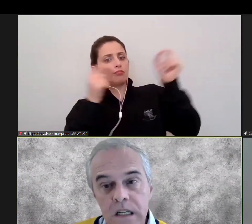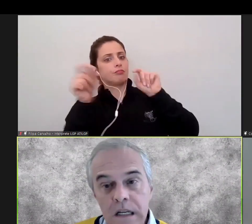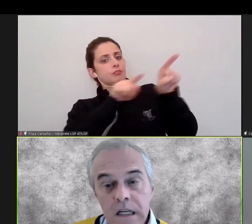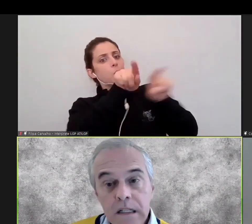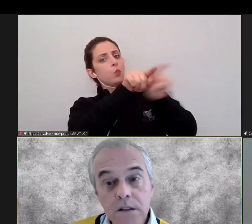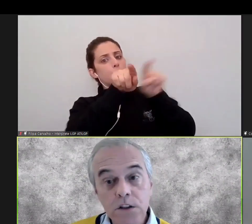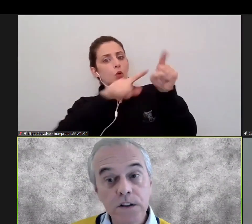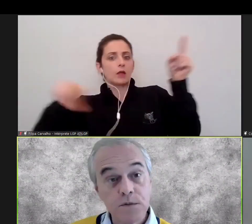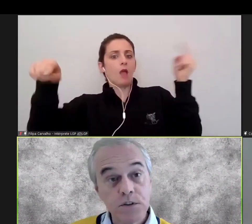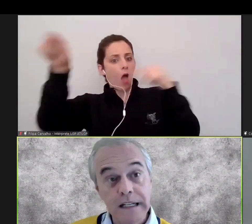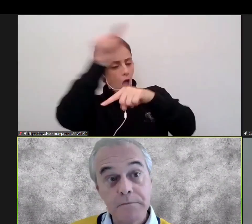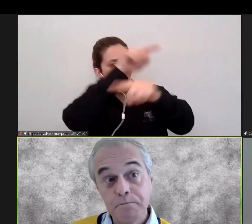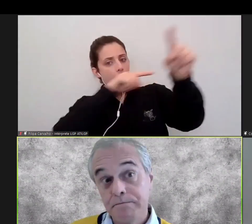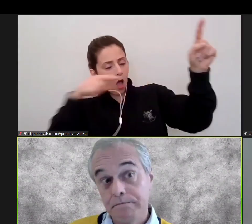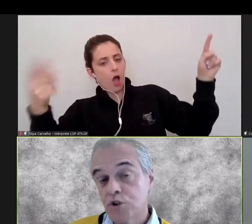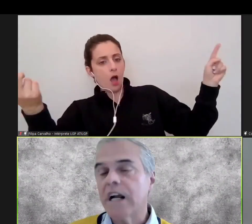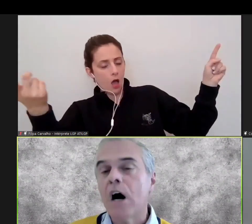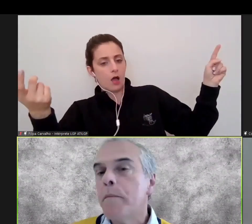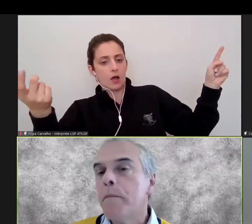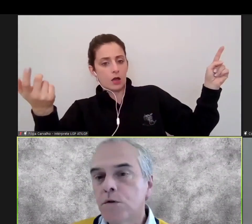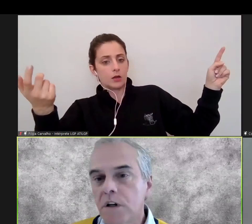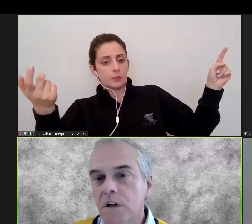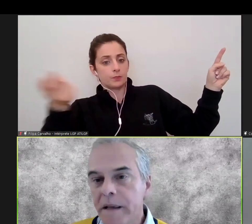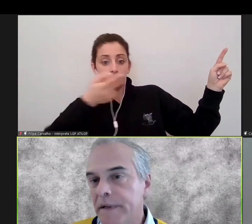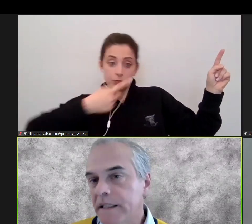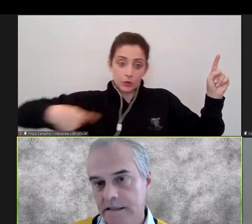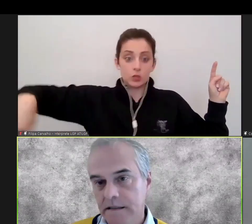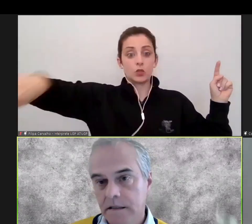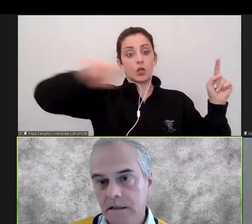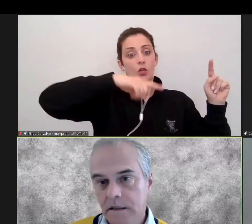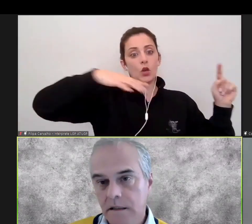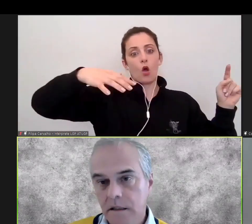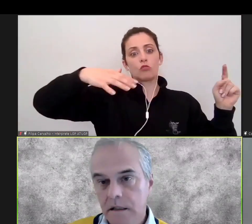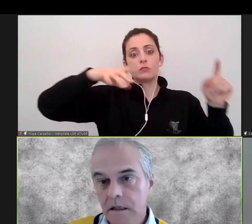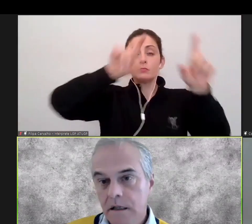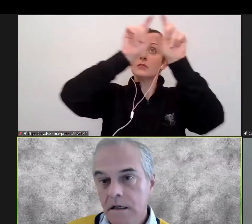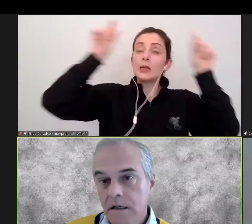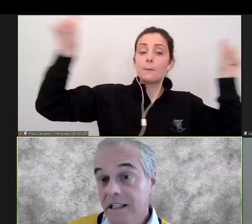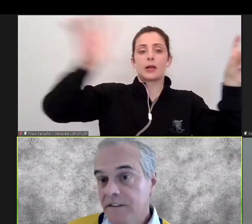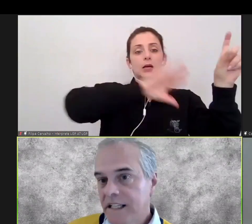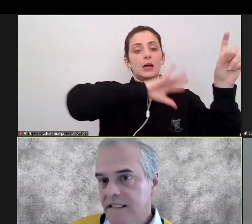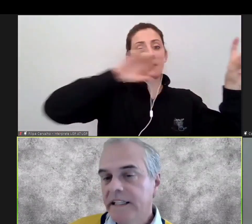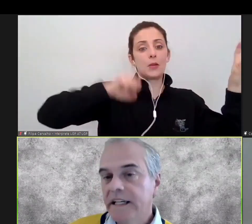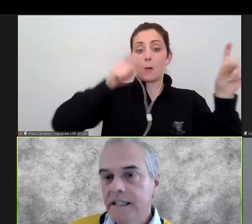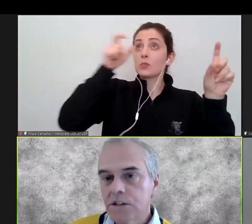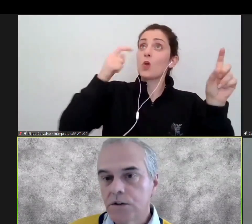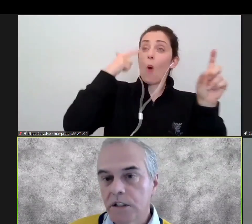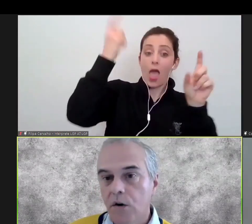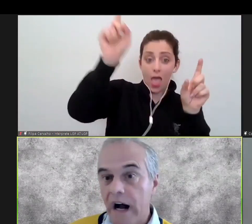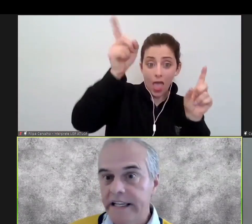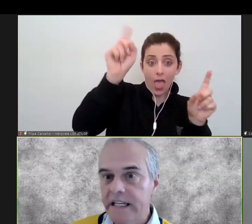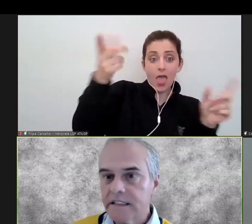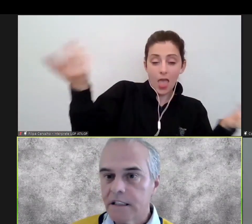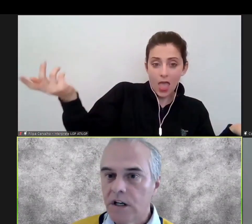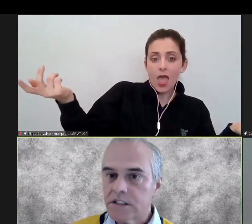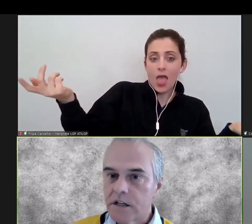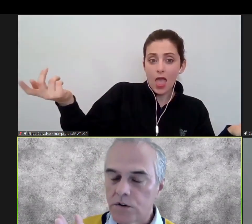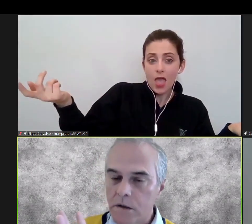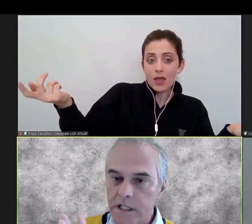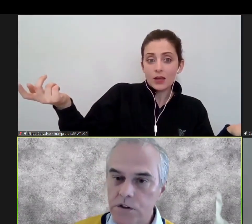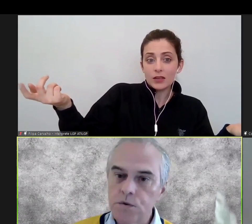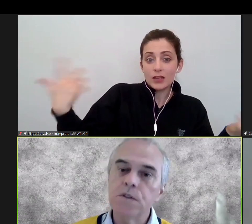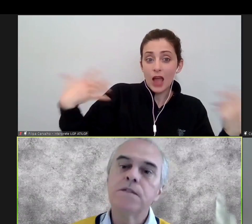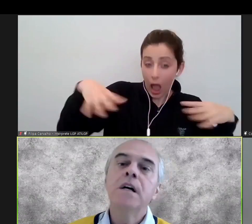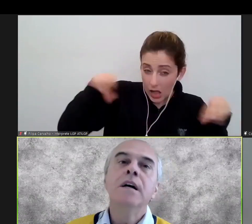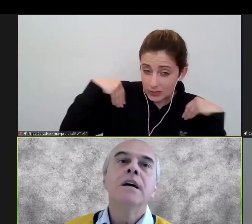pessoas que nós vamos buscar uma abertura numa empresa. Que ela vai ceder a isso ou não? Aí entra a lógica